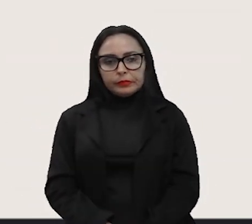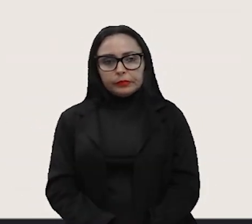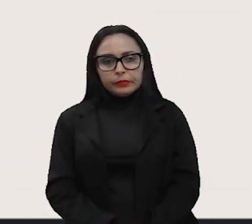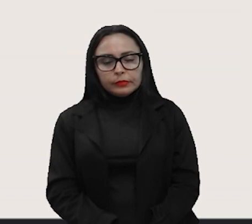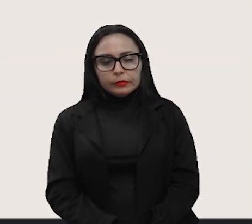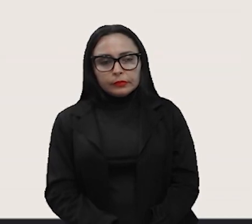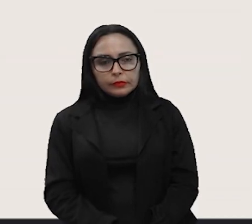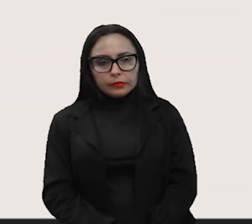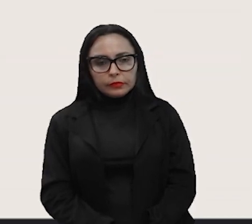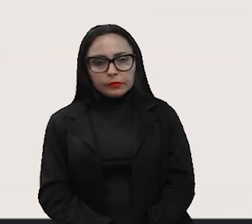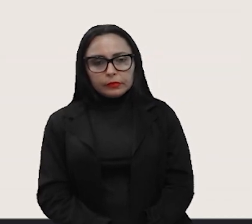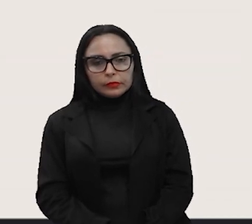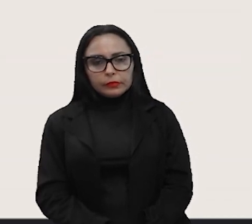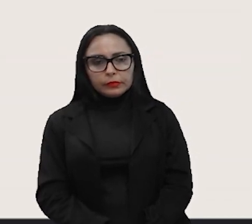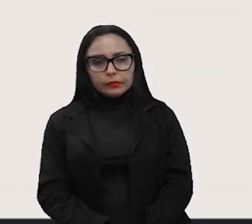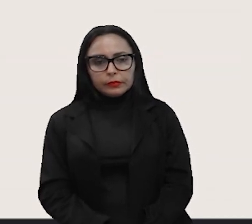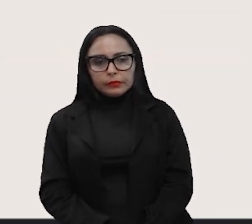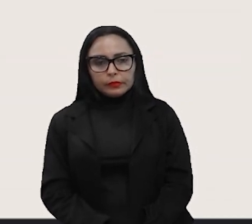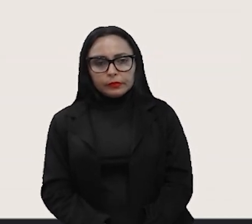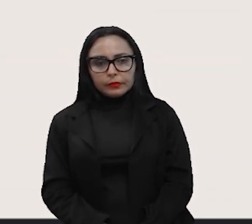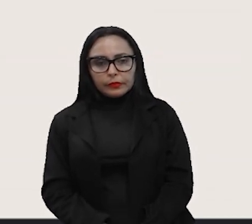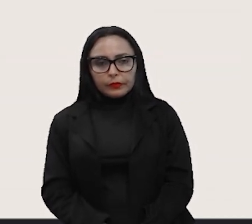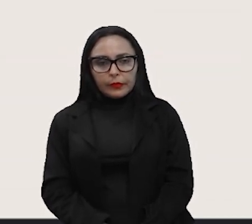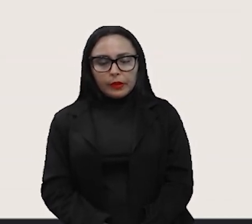fazer, aqui o sangue.